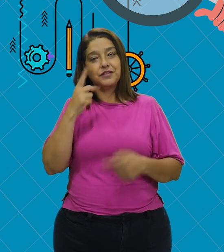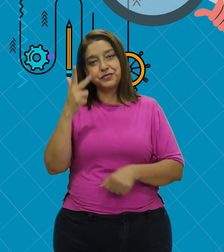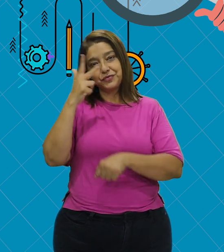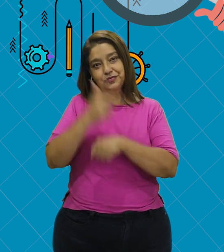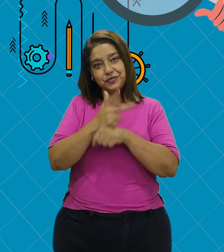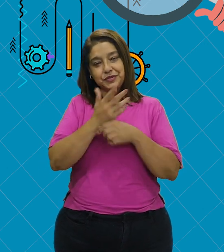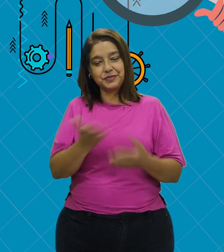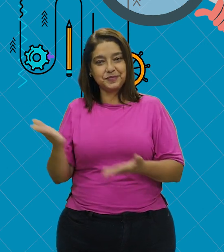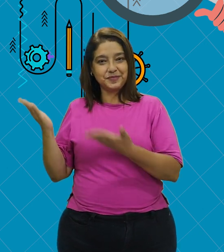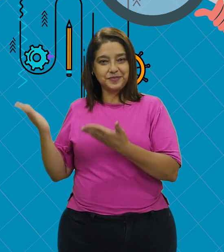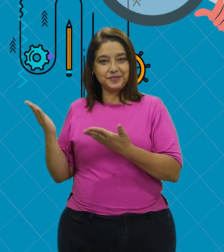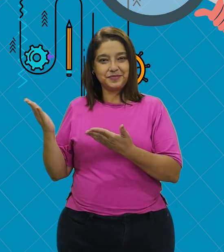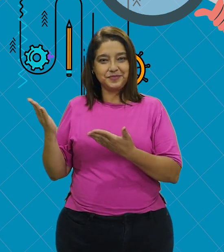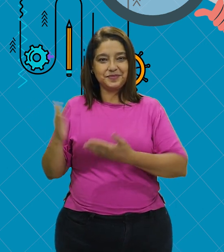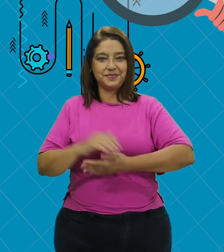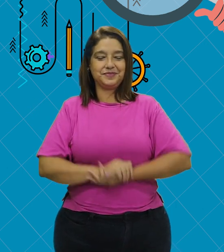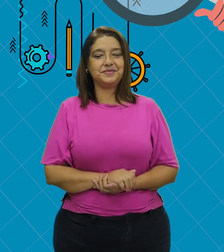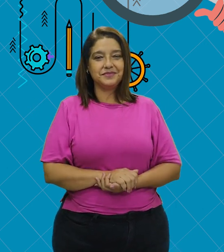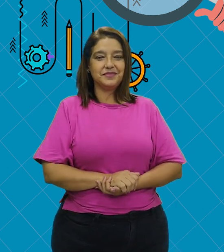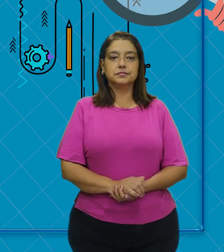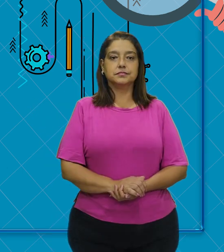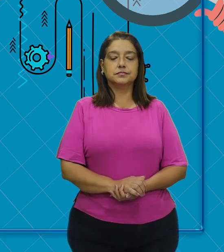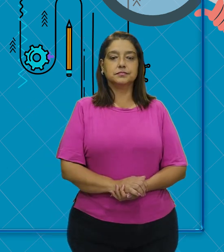do YouTube História Arte.